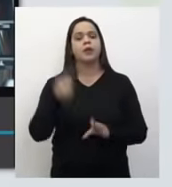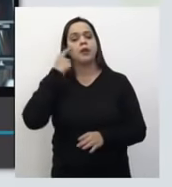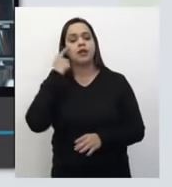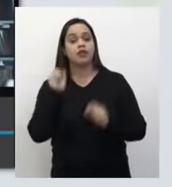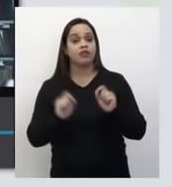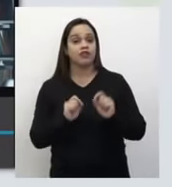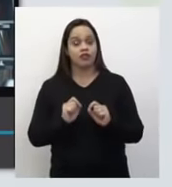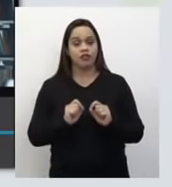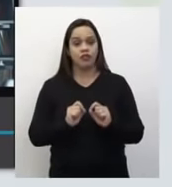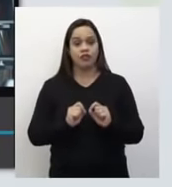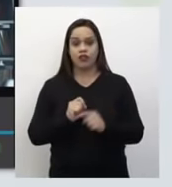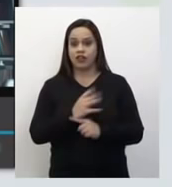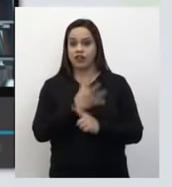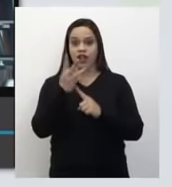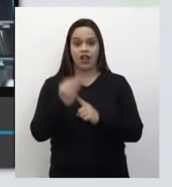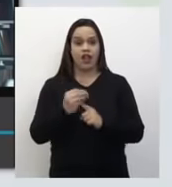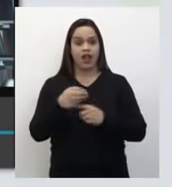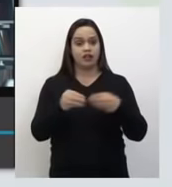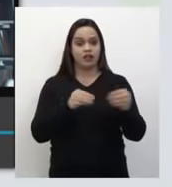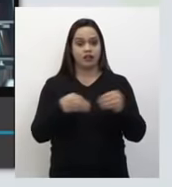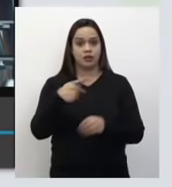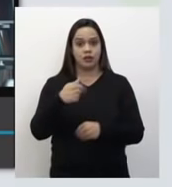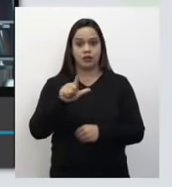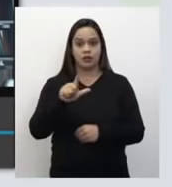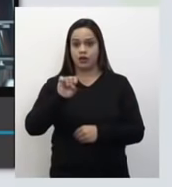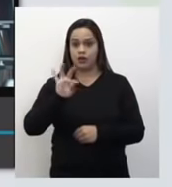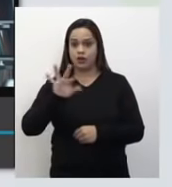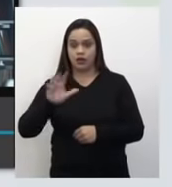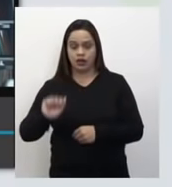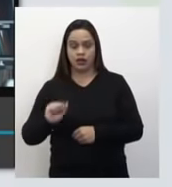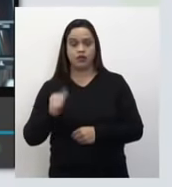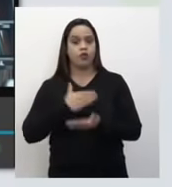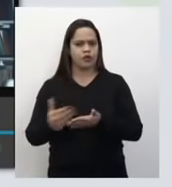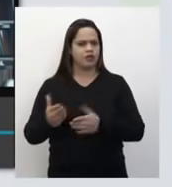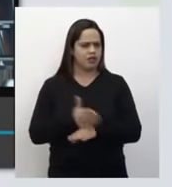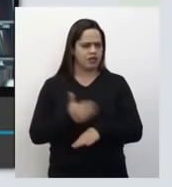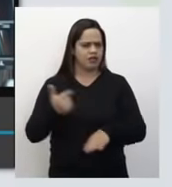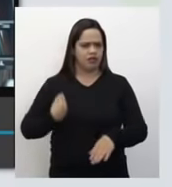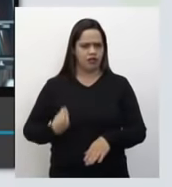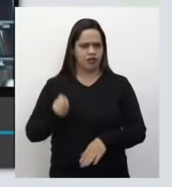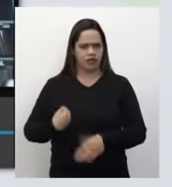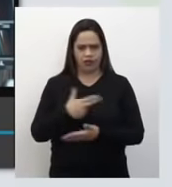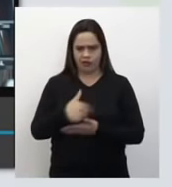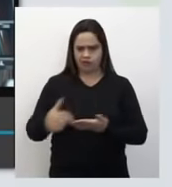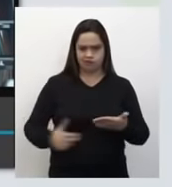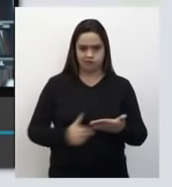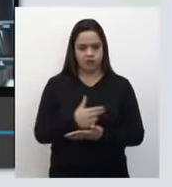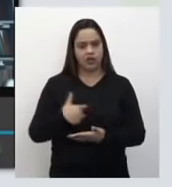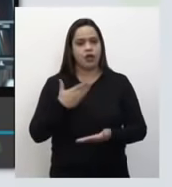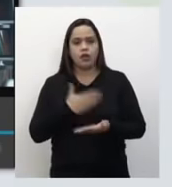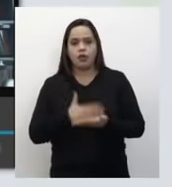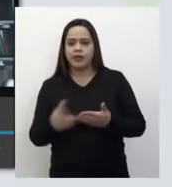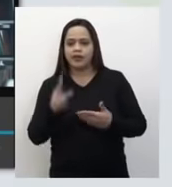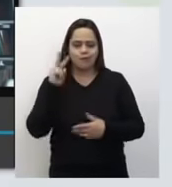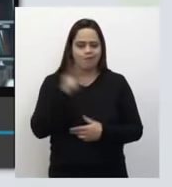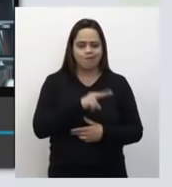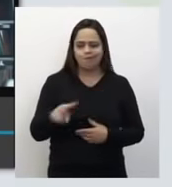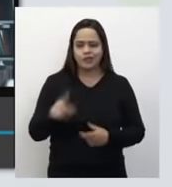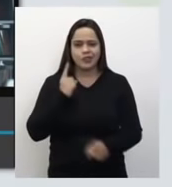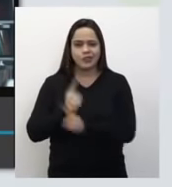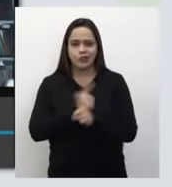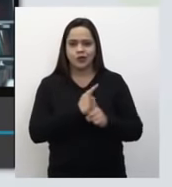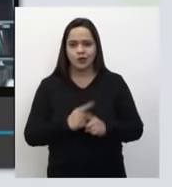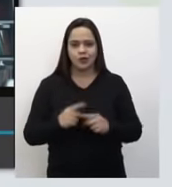plásticas, muito bom, já desenhava, já era ilustrador, eu comecei cedo a desenhar, e aí eu fui me ponderando, onde é que eu vou encontrar tudo isso um